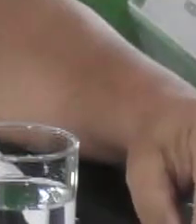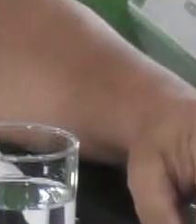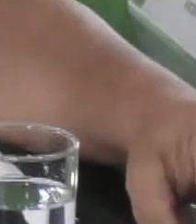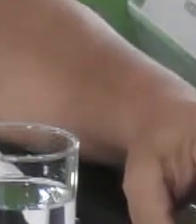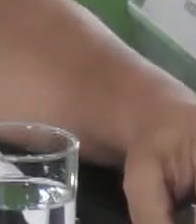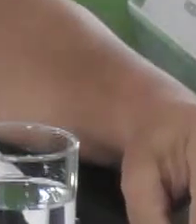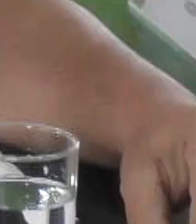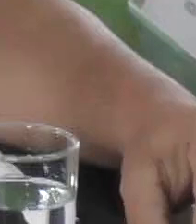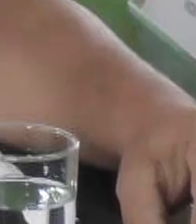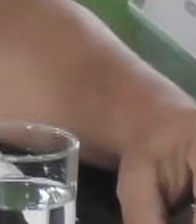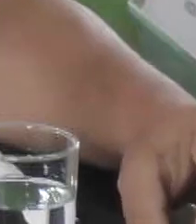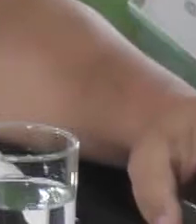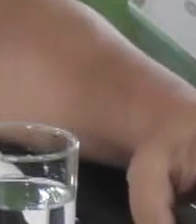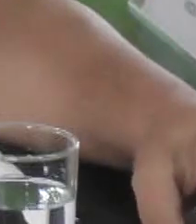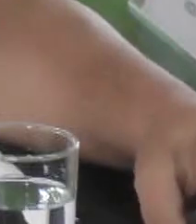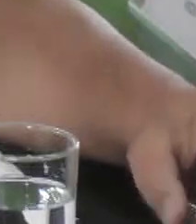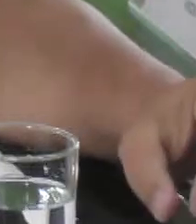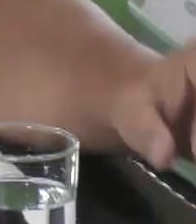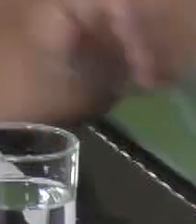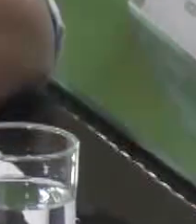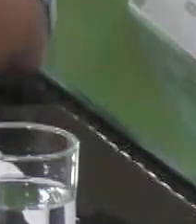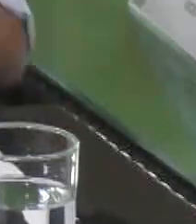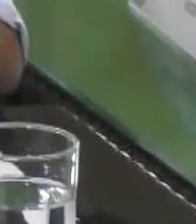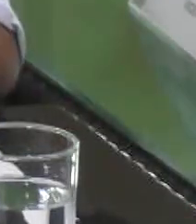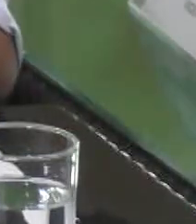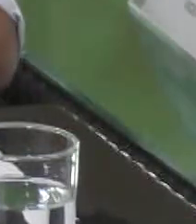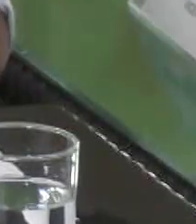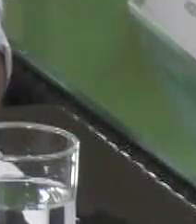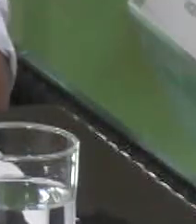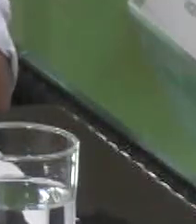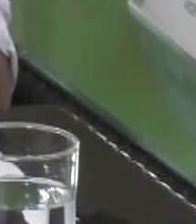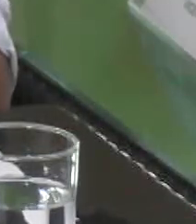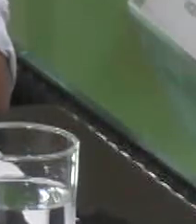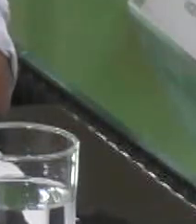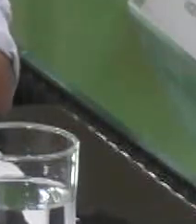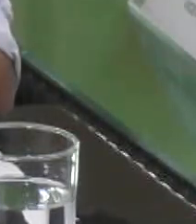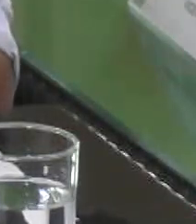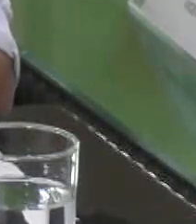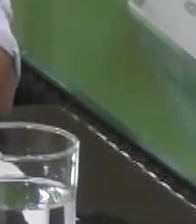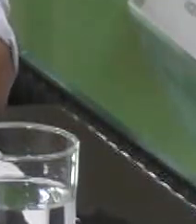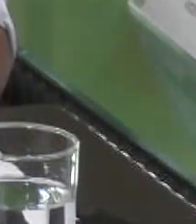providências gravíssimas contra o próprio governador. Porém,